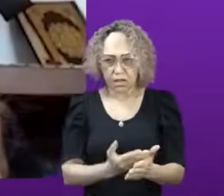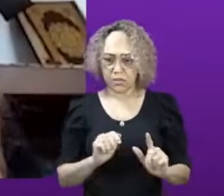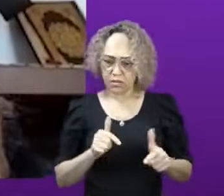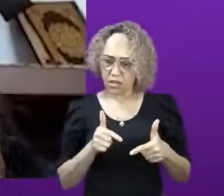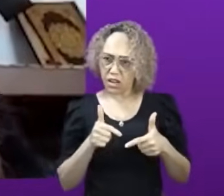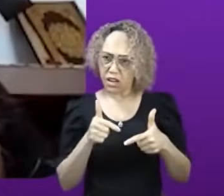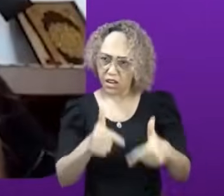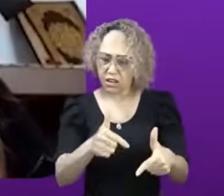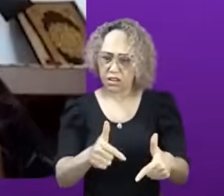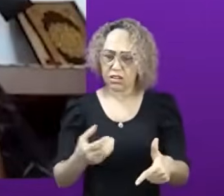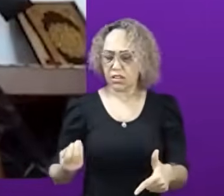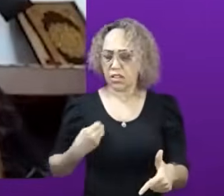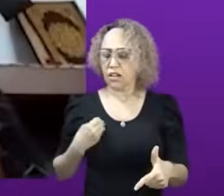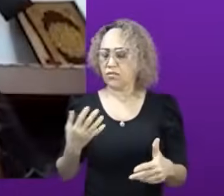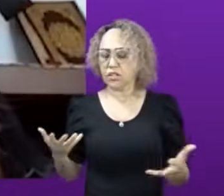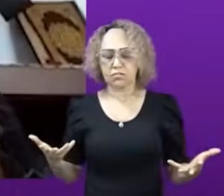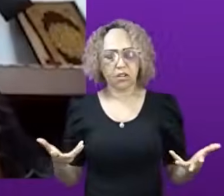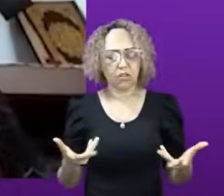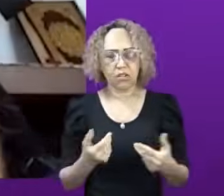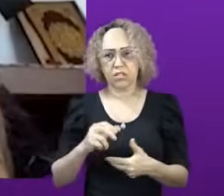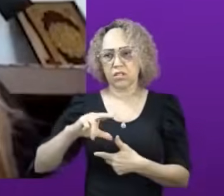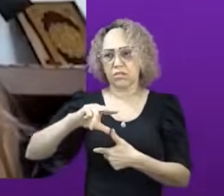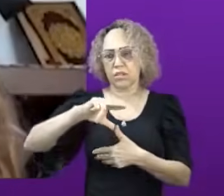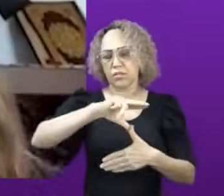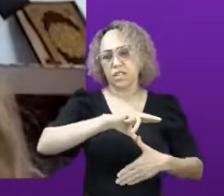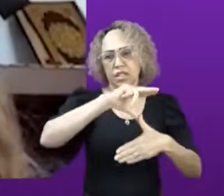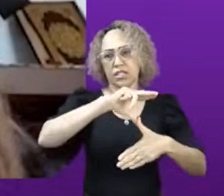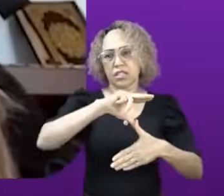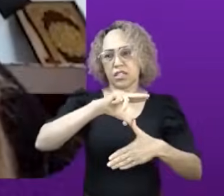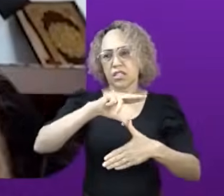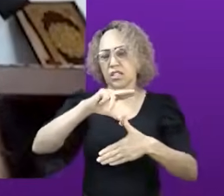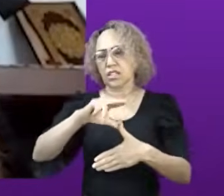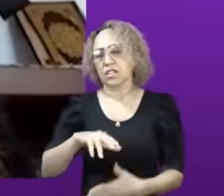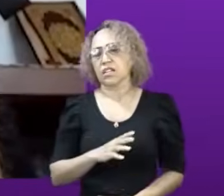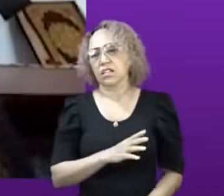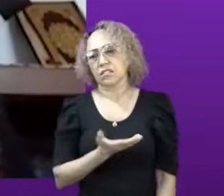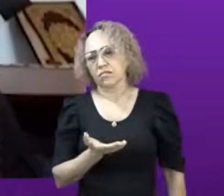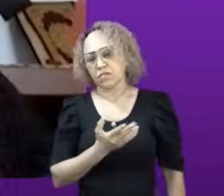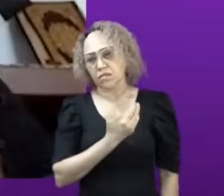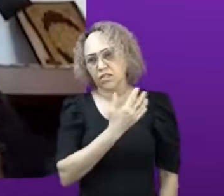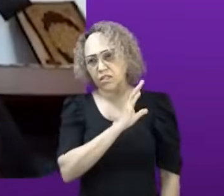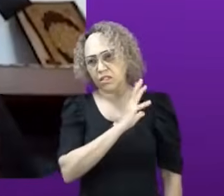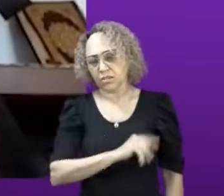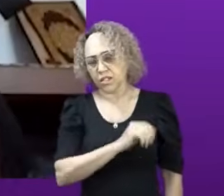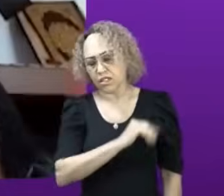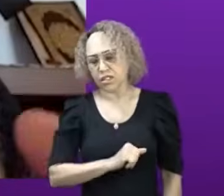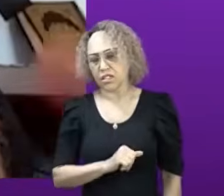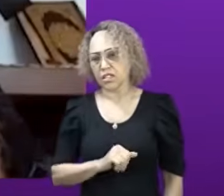vida plena, tanto daqui da América Latina, quanto da Palestina, quanto do povo